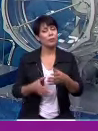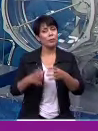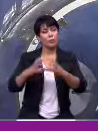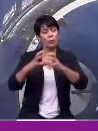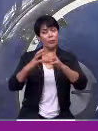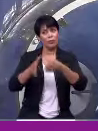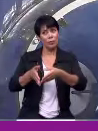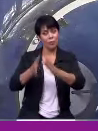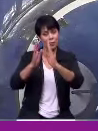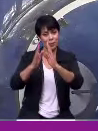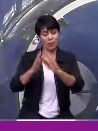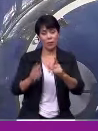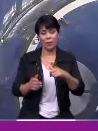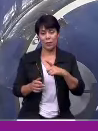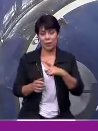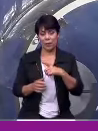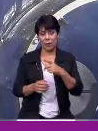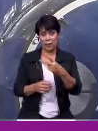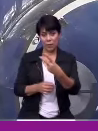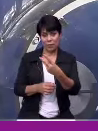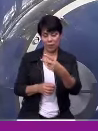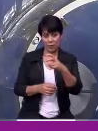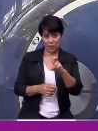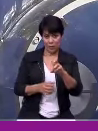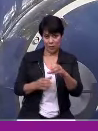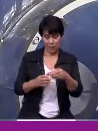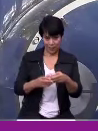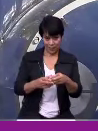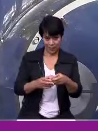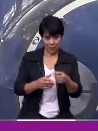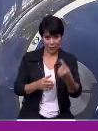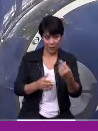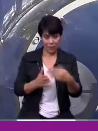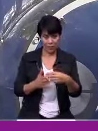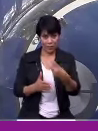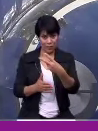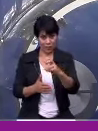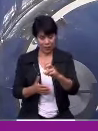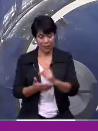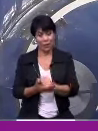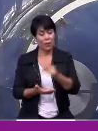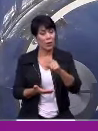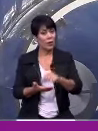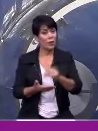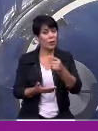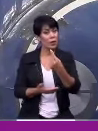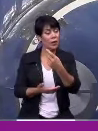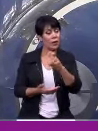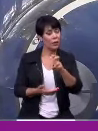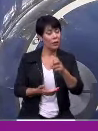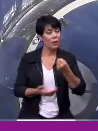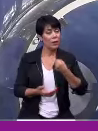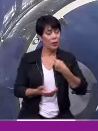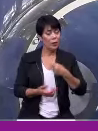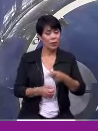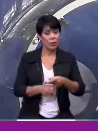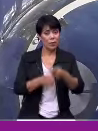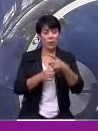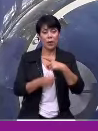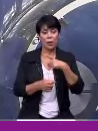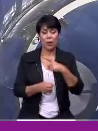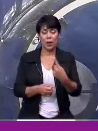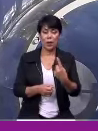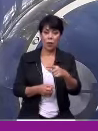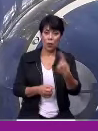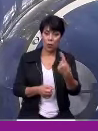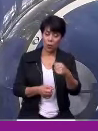suporte, acima do globo número 3, temos 25 bolas numeradas de 01 a 25. Serão sorteados 15 números e leva prêmio quem acertar de